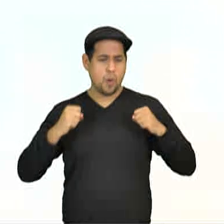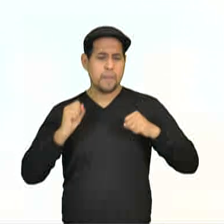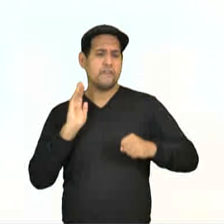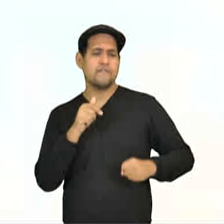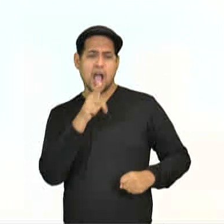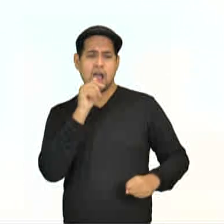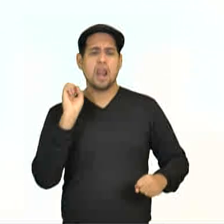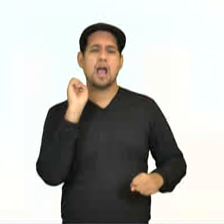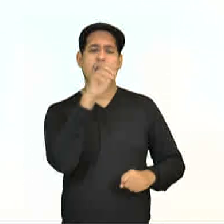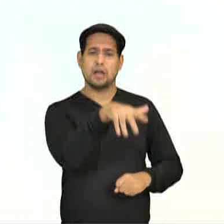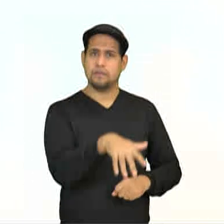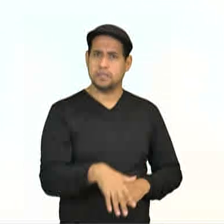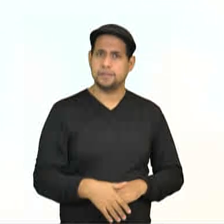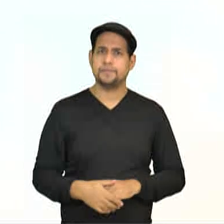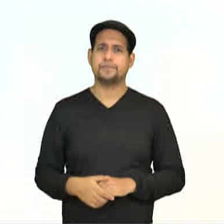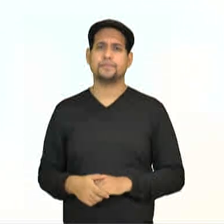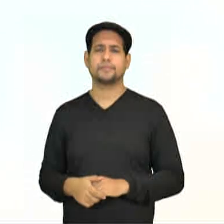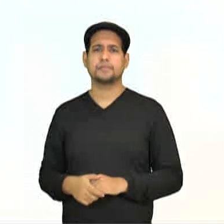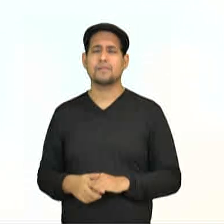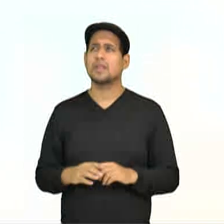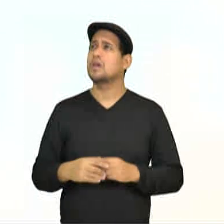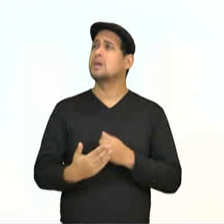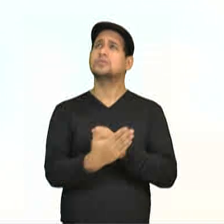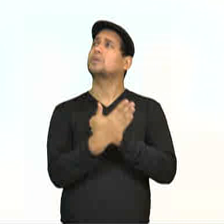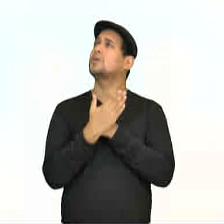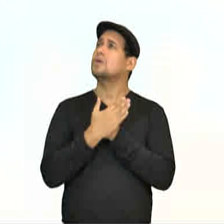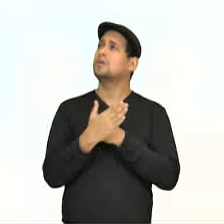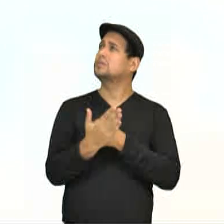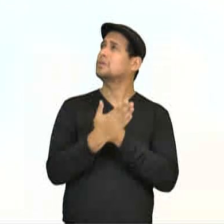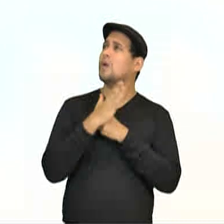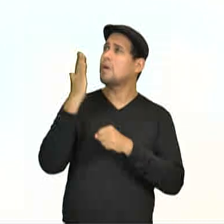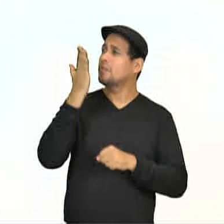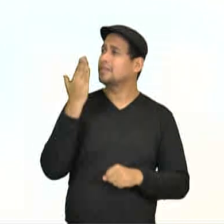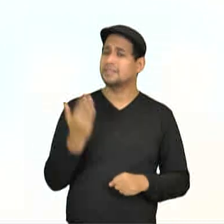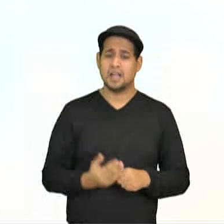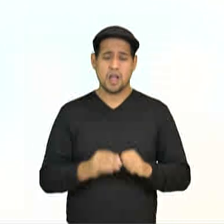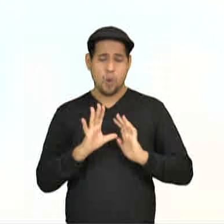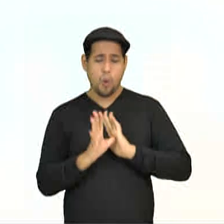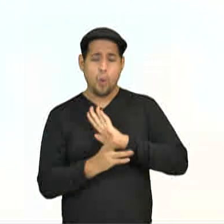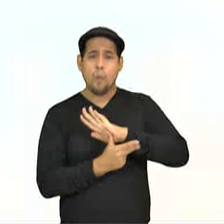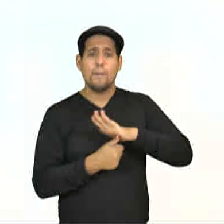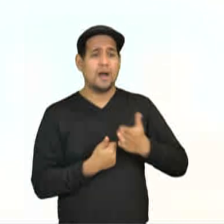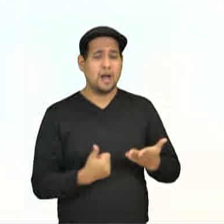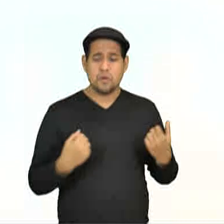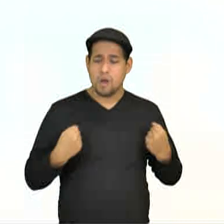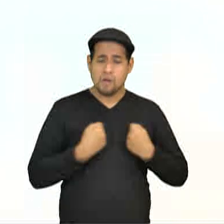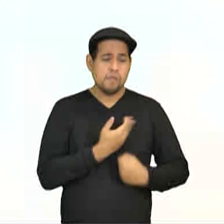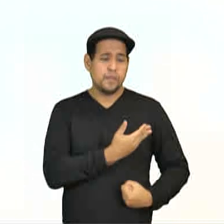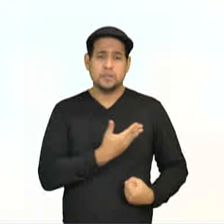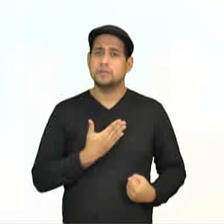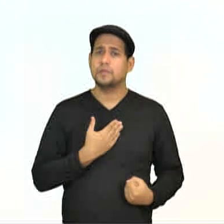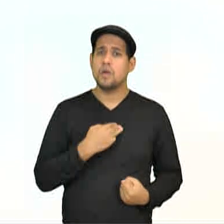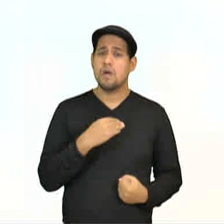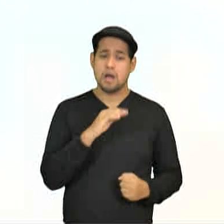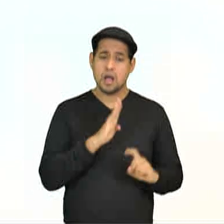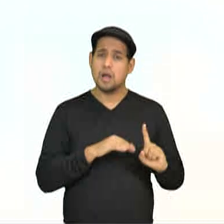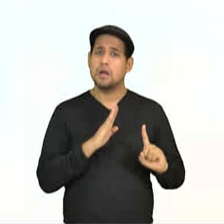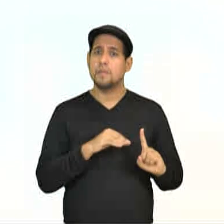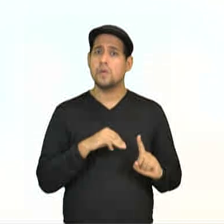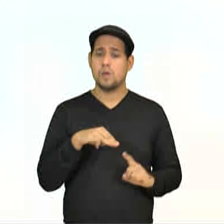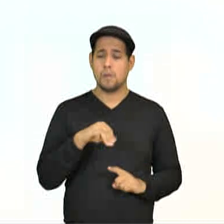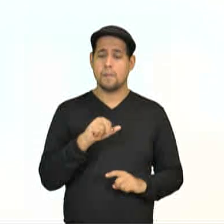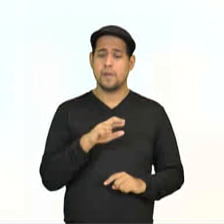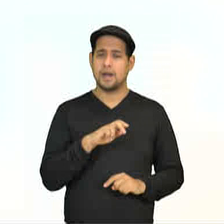despir e atirar-se ao rio. Socorro, majestade! Roubaram as roupas ao meu amo, o Marquês de